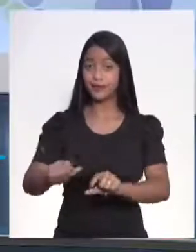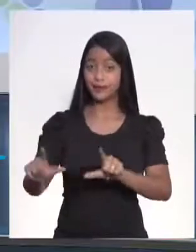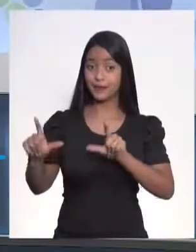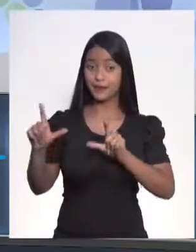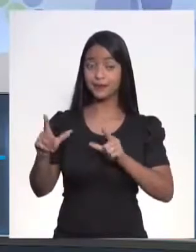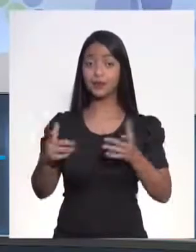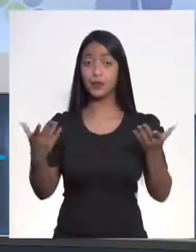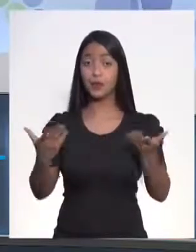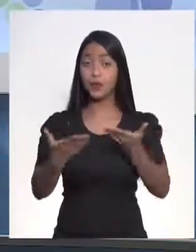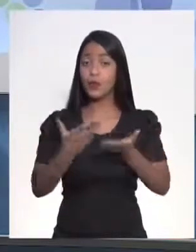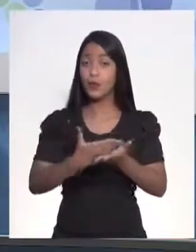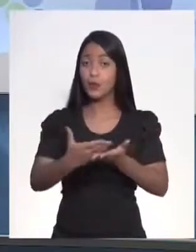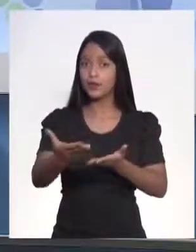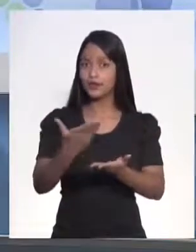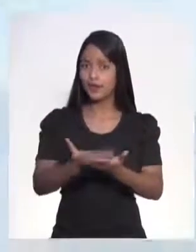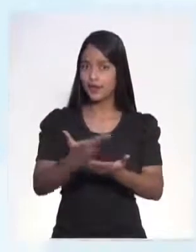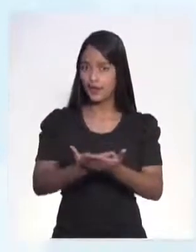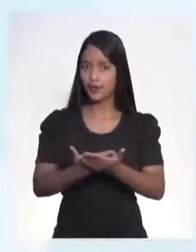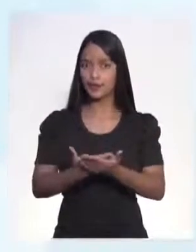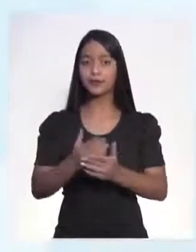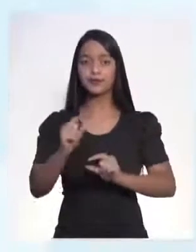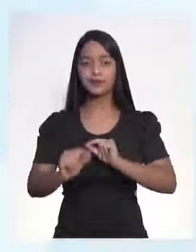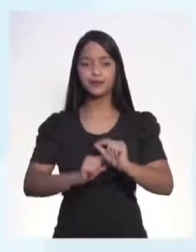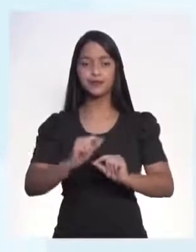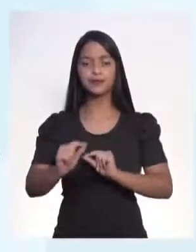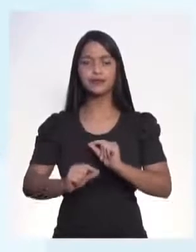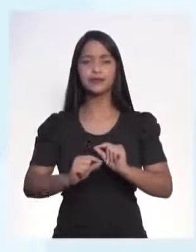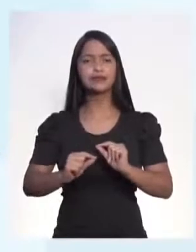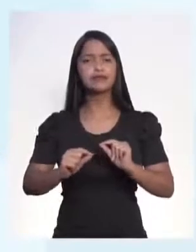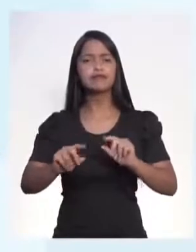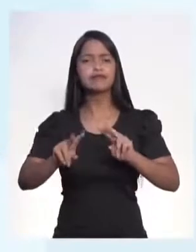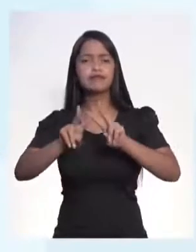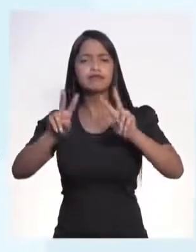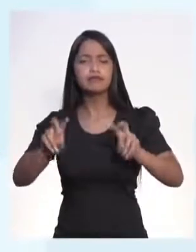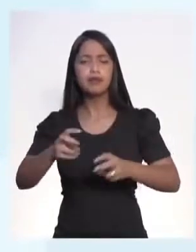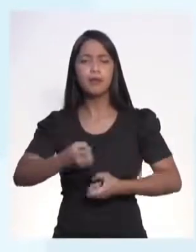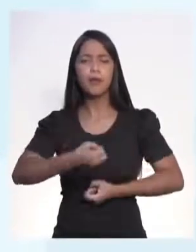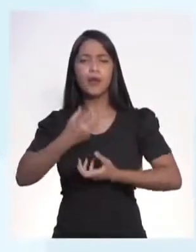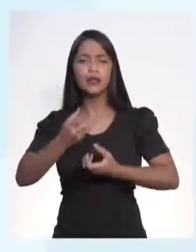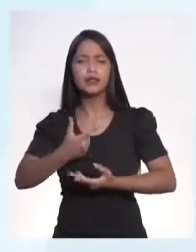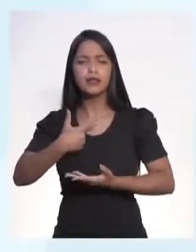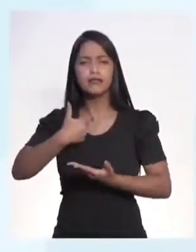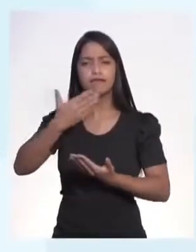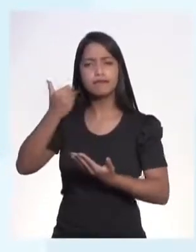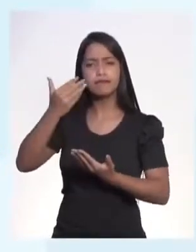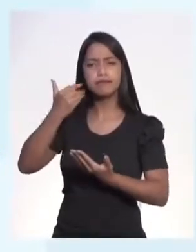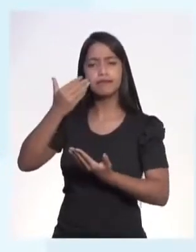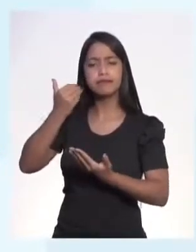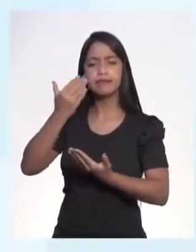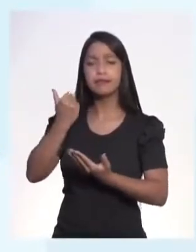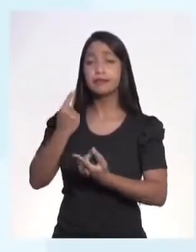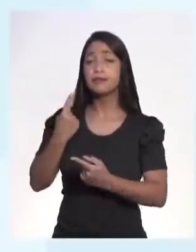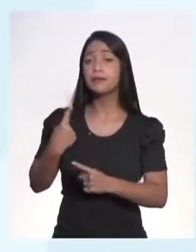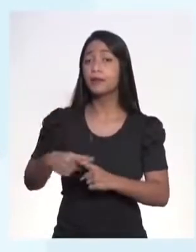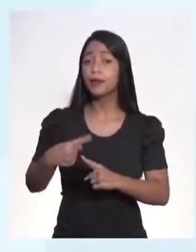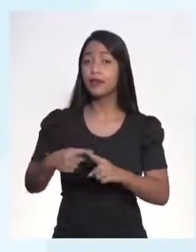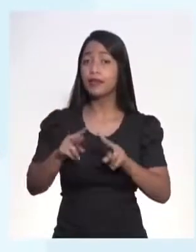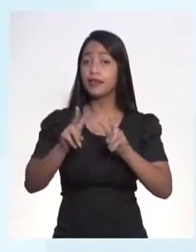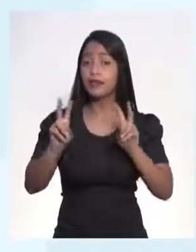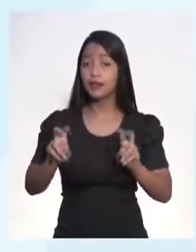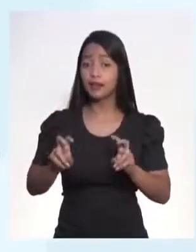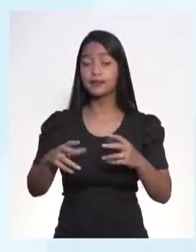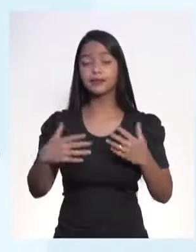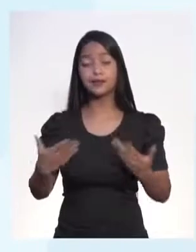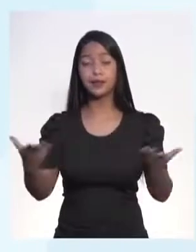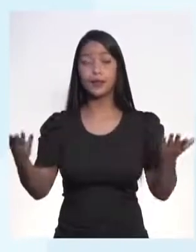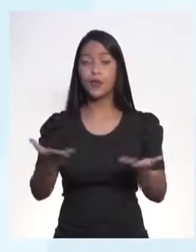nossa corrida vai começar assim porque que a aula e alimentando-se de e alimentando-se de poemas porque o